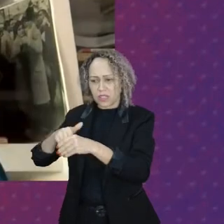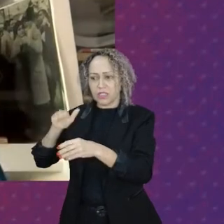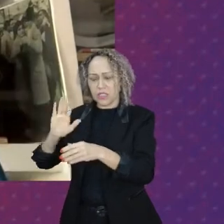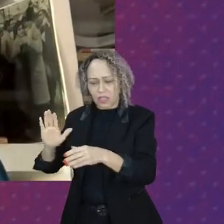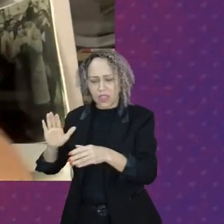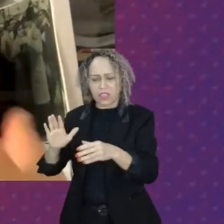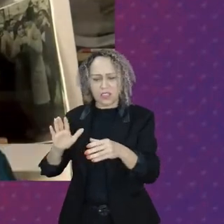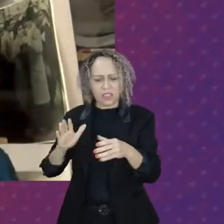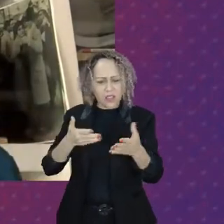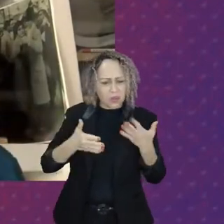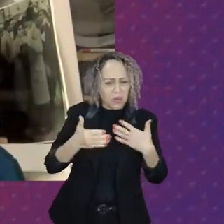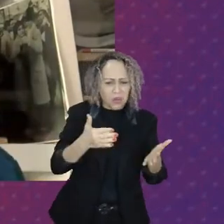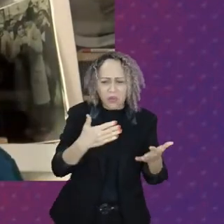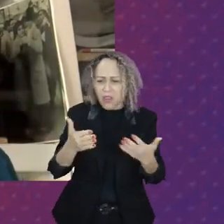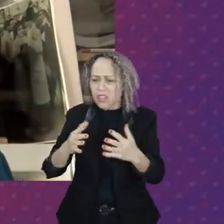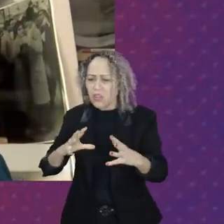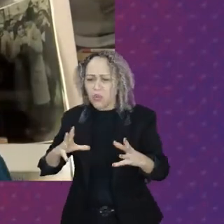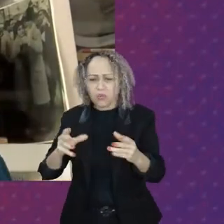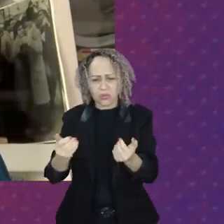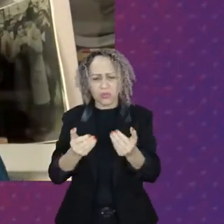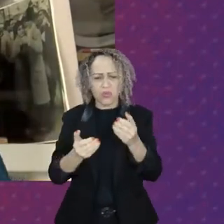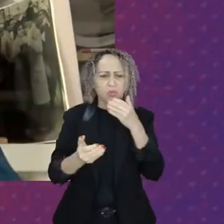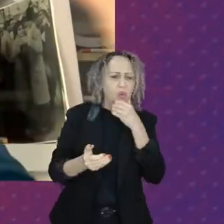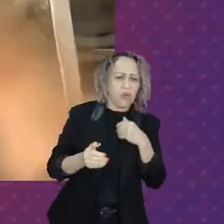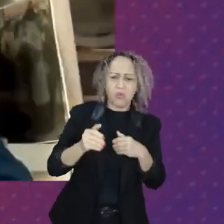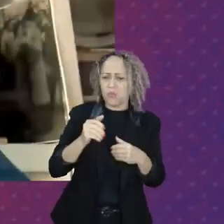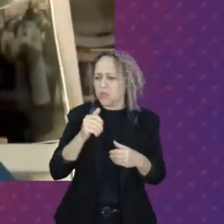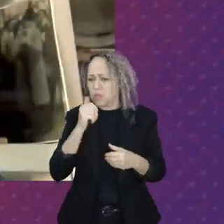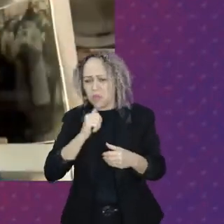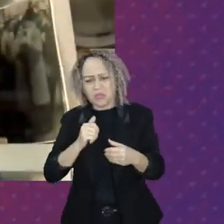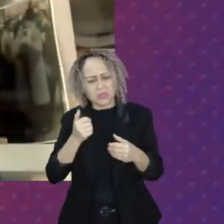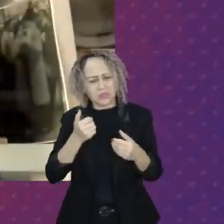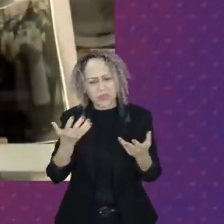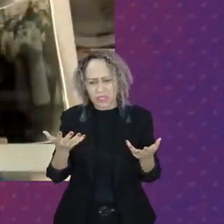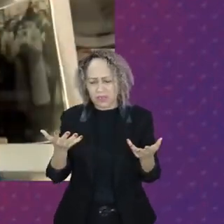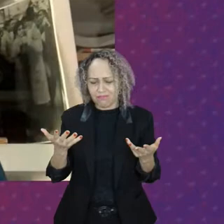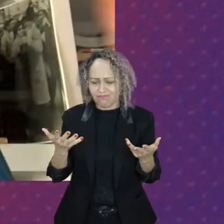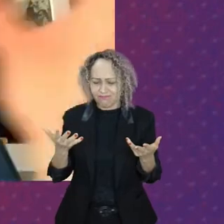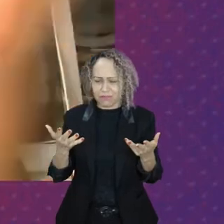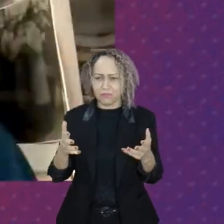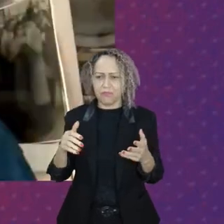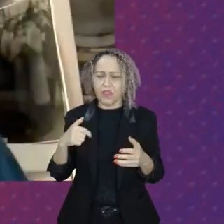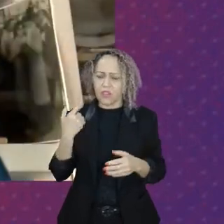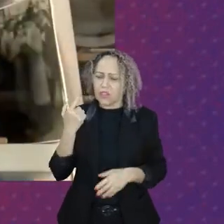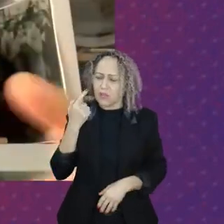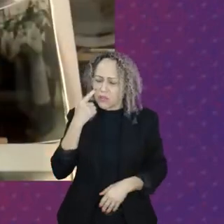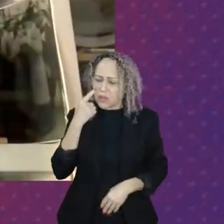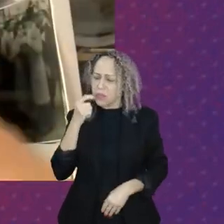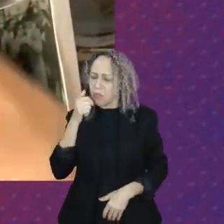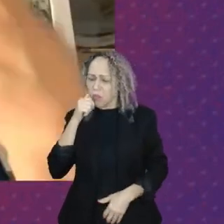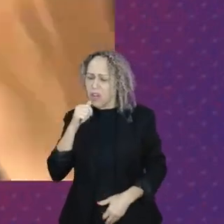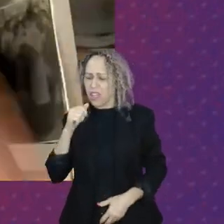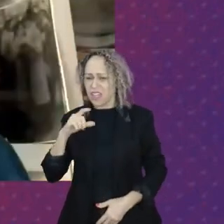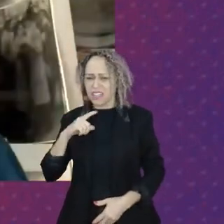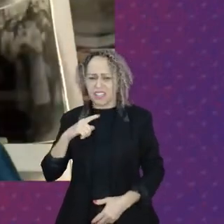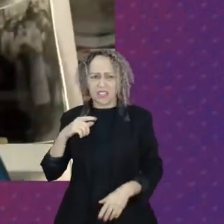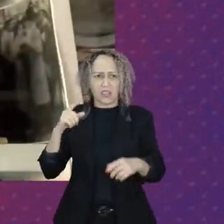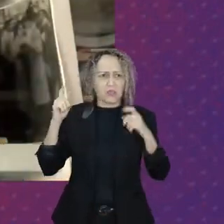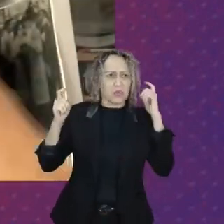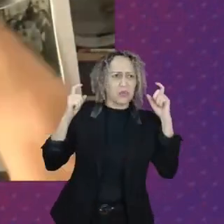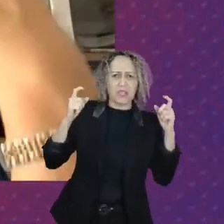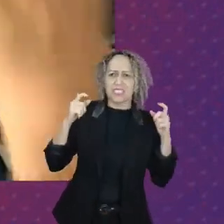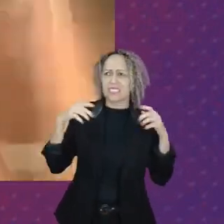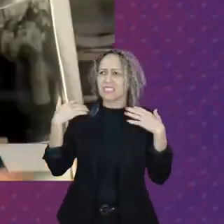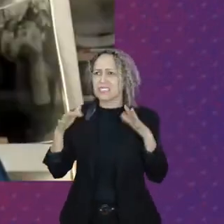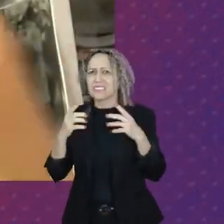as mulheres, eu já tive essa experiência também, vêm para as reuniões com seus filhos, com as suas aflições, com os seus desejos,